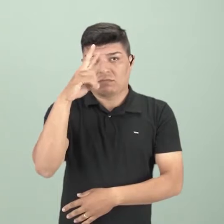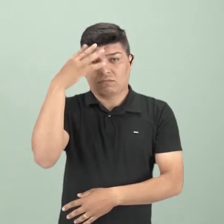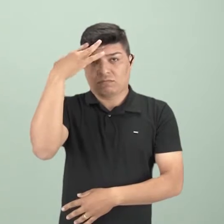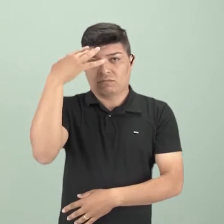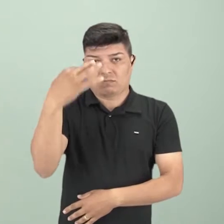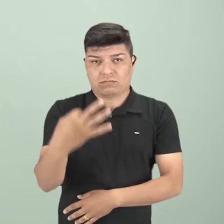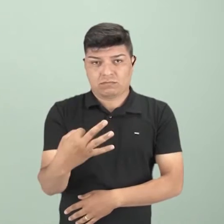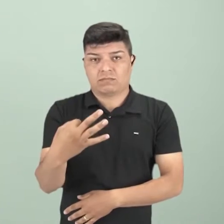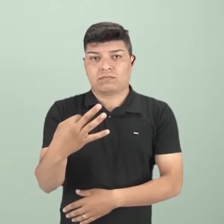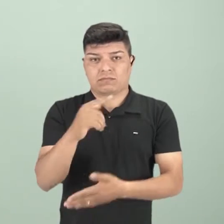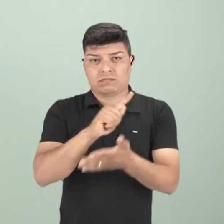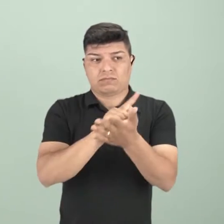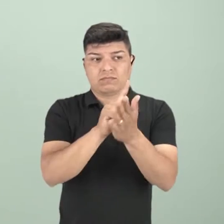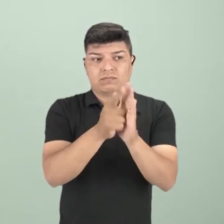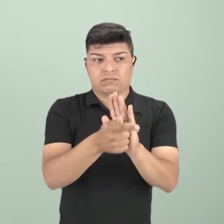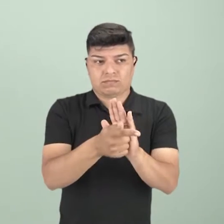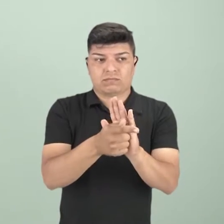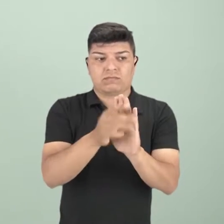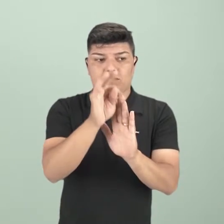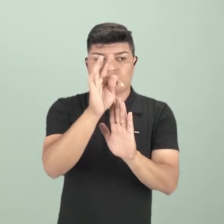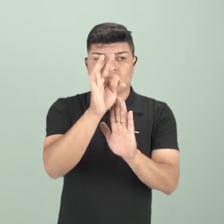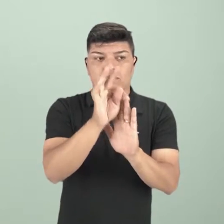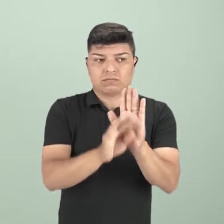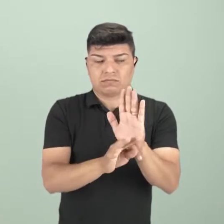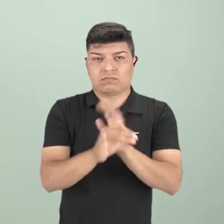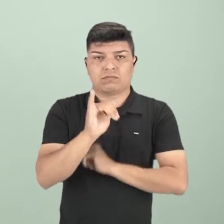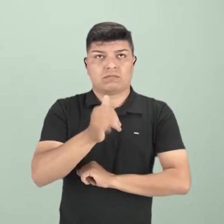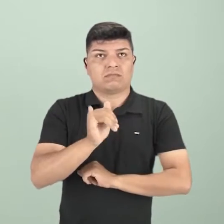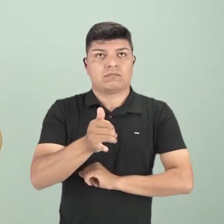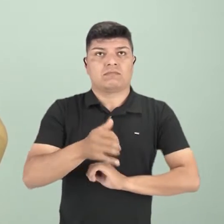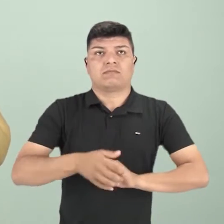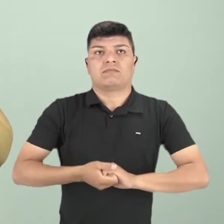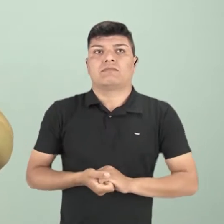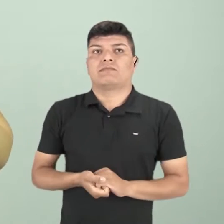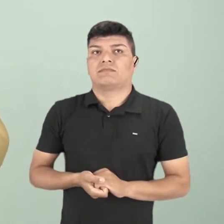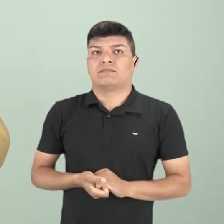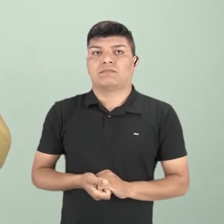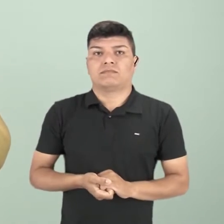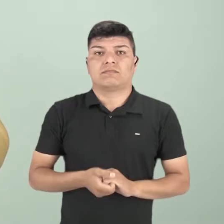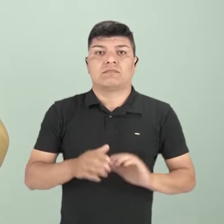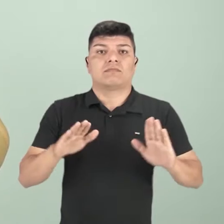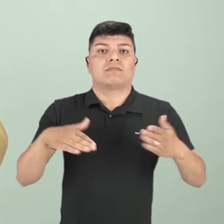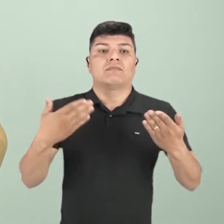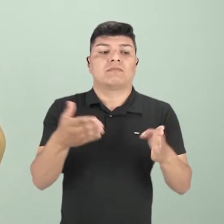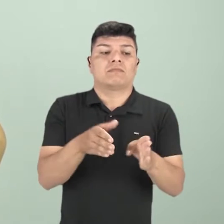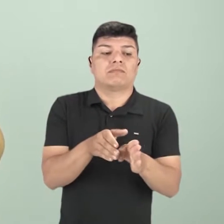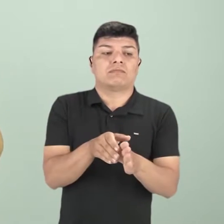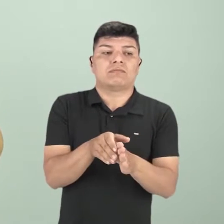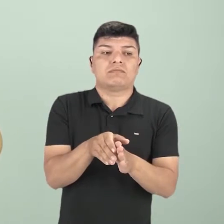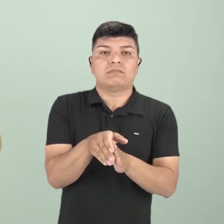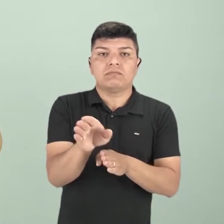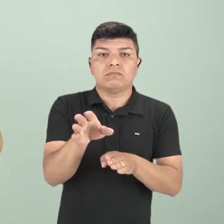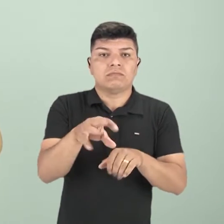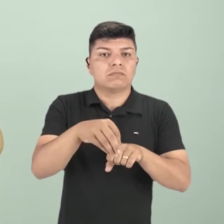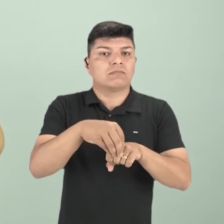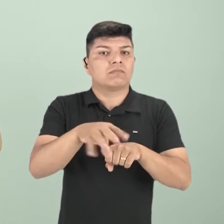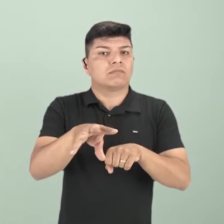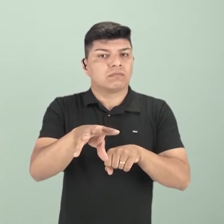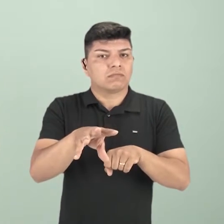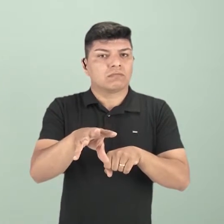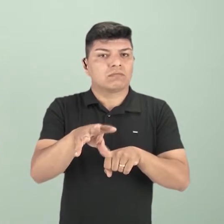vai se deparar com o gênero narrativo. Tudo bem? Então, qual é a dica? Muitas vezes que o